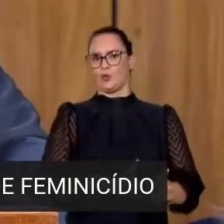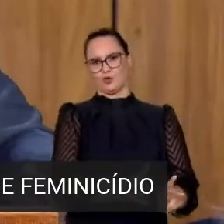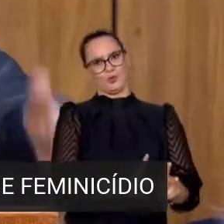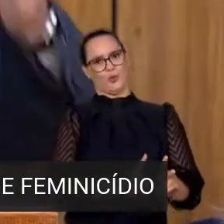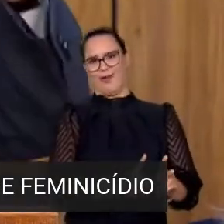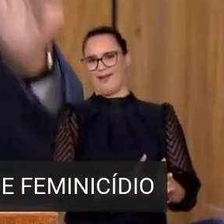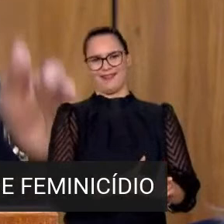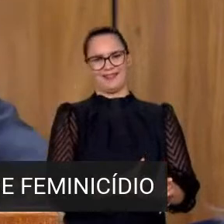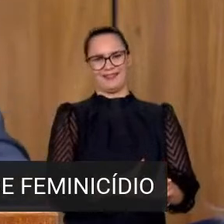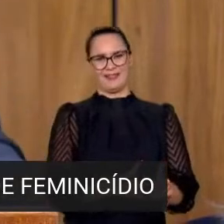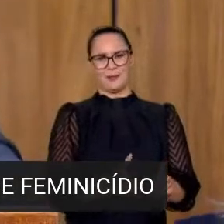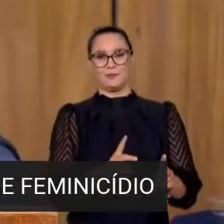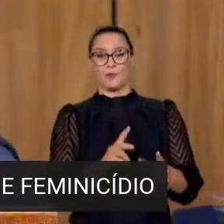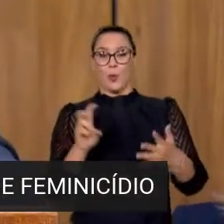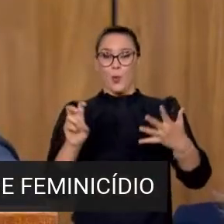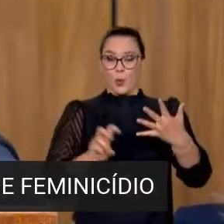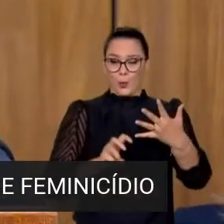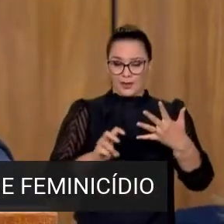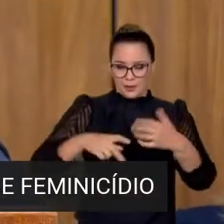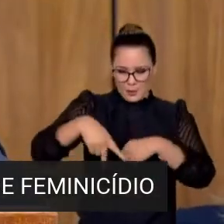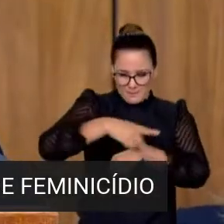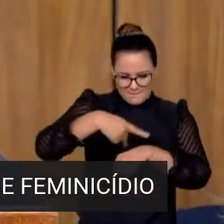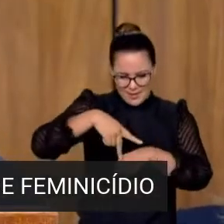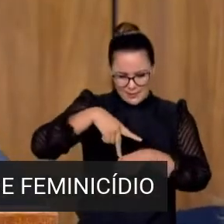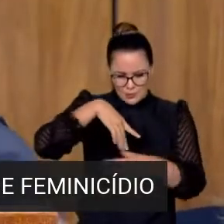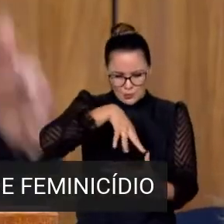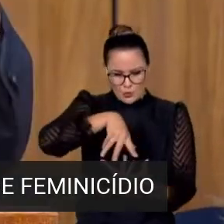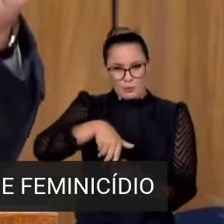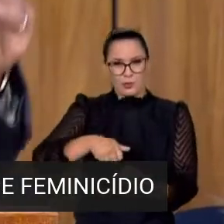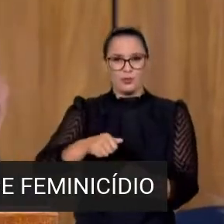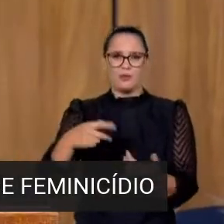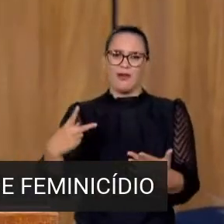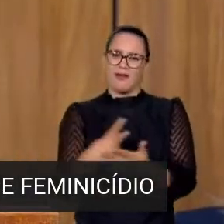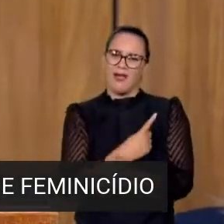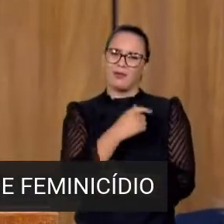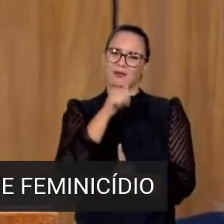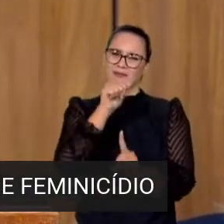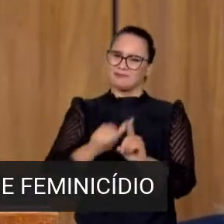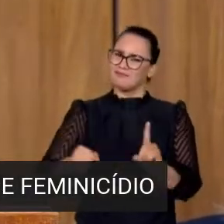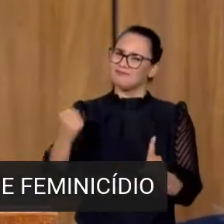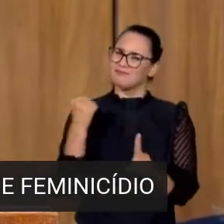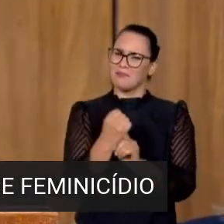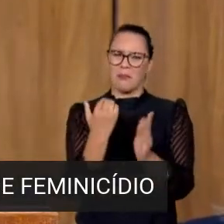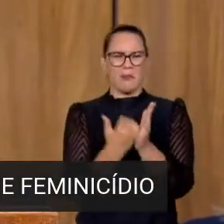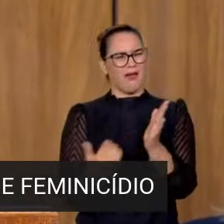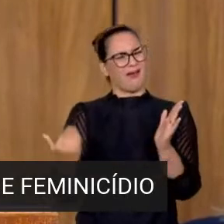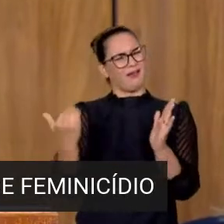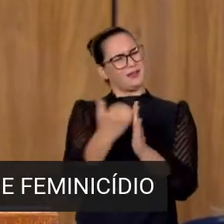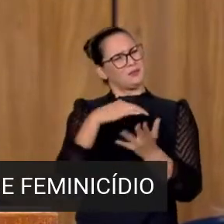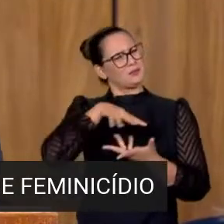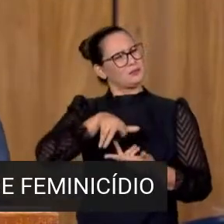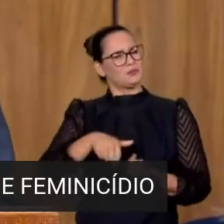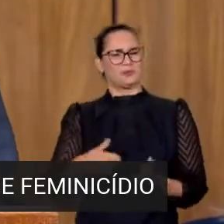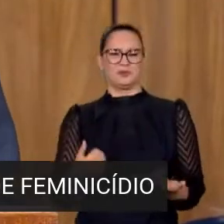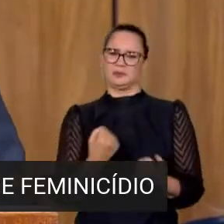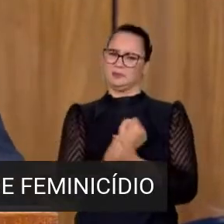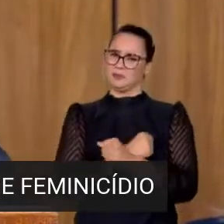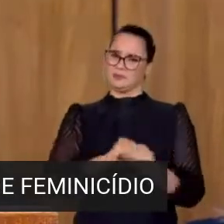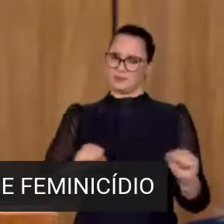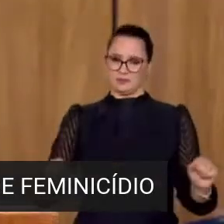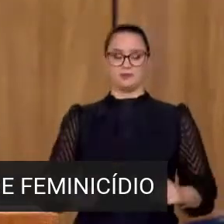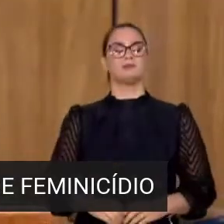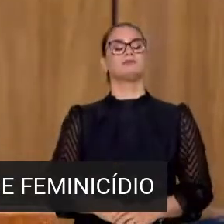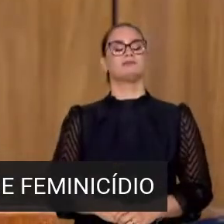sendo o quinto país do mundo em que tem mais vencido há muitos anos no mundo. Não é possível. Eu